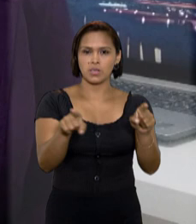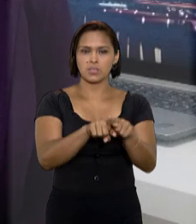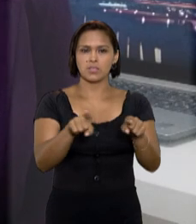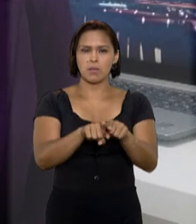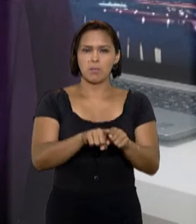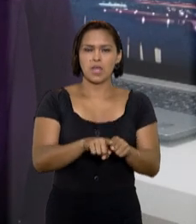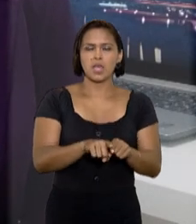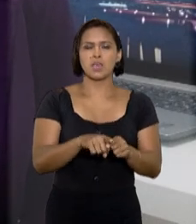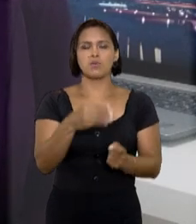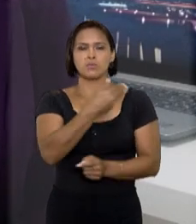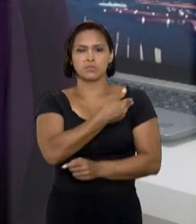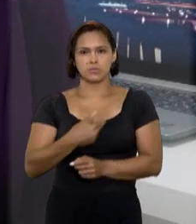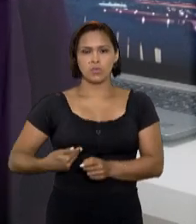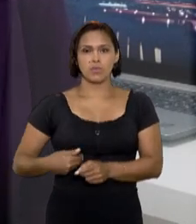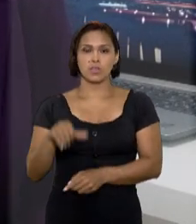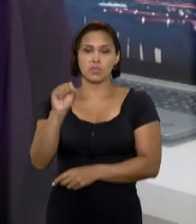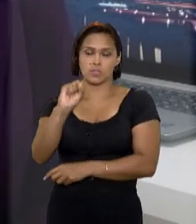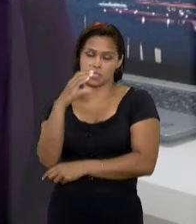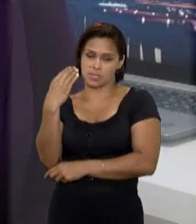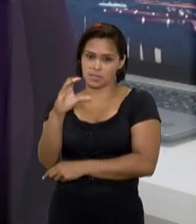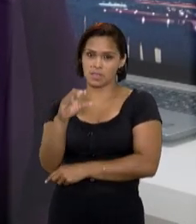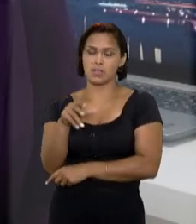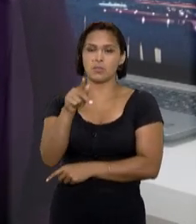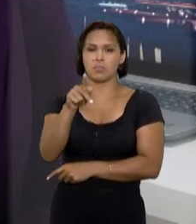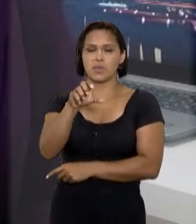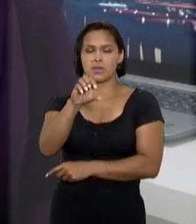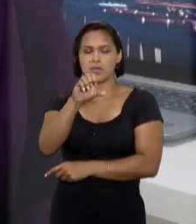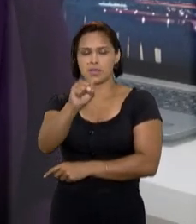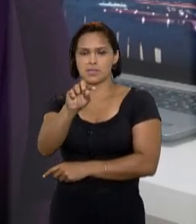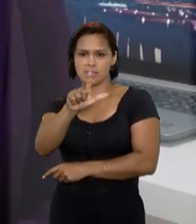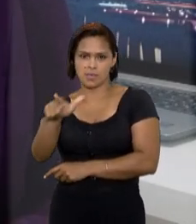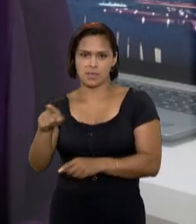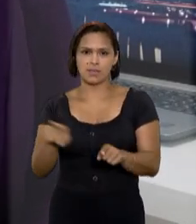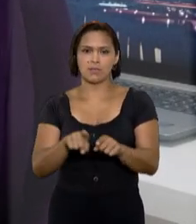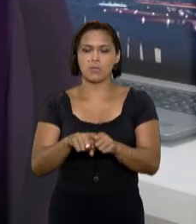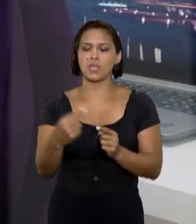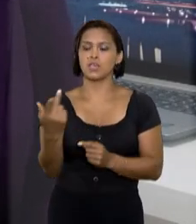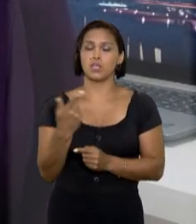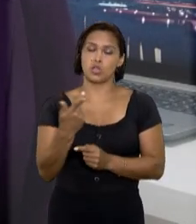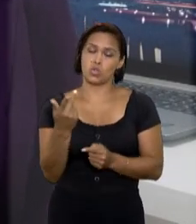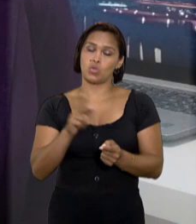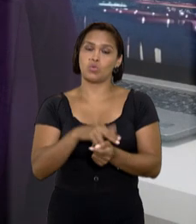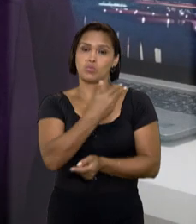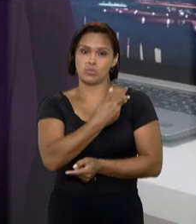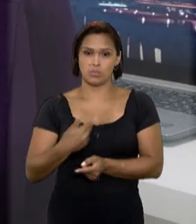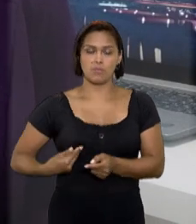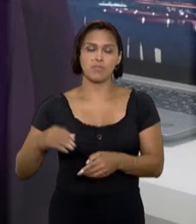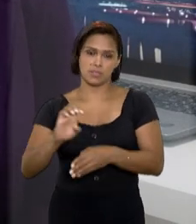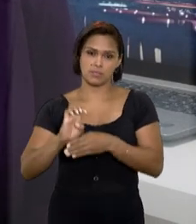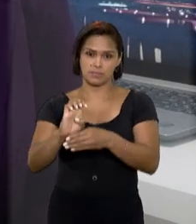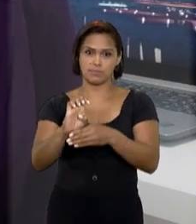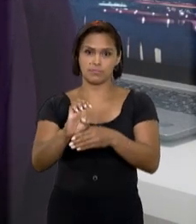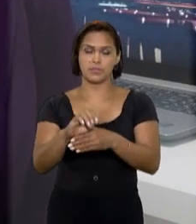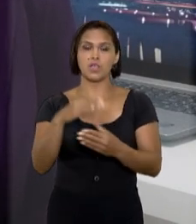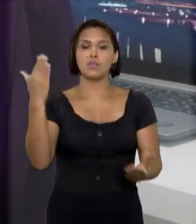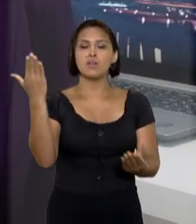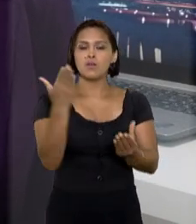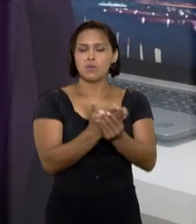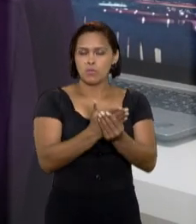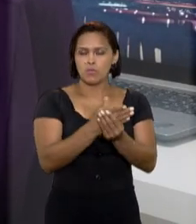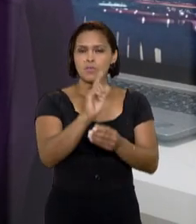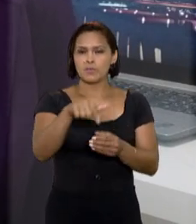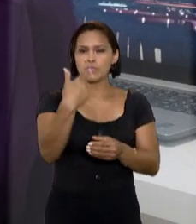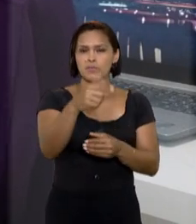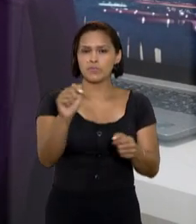apreensão contra o governador de Santa Catarina, Carlos Moisés, do PSL, e dois ex-integrantes do governo estadual. A ação